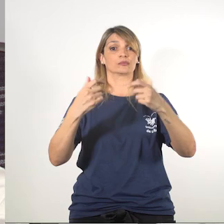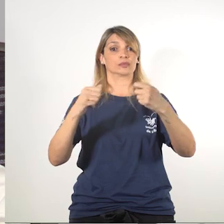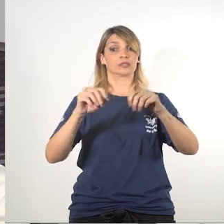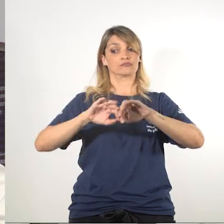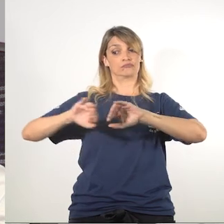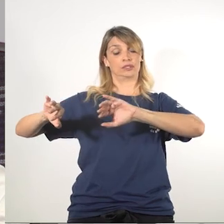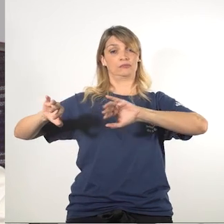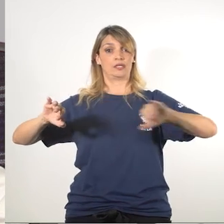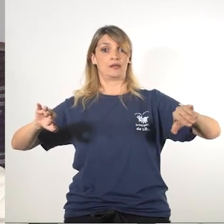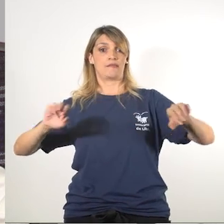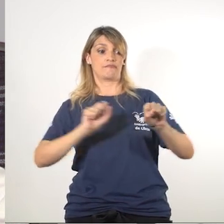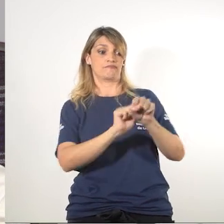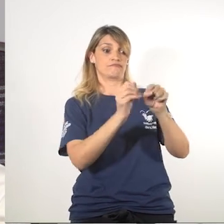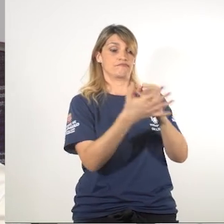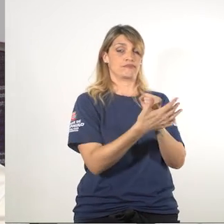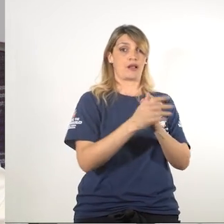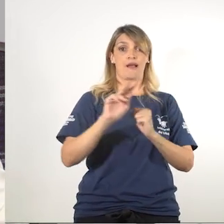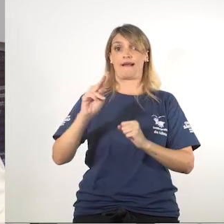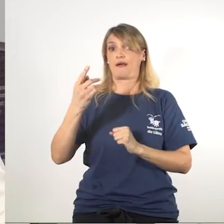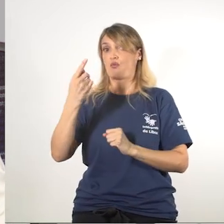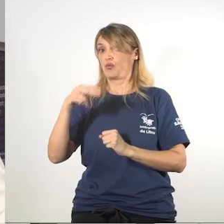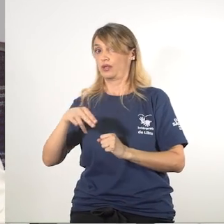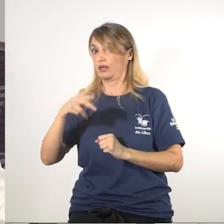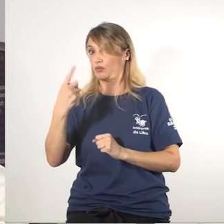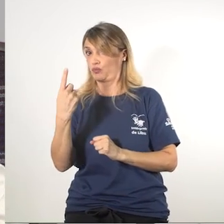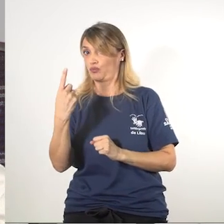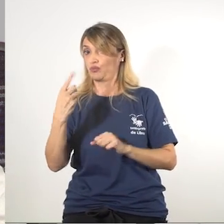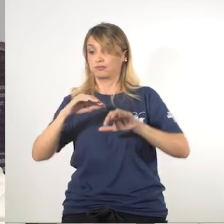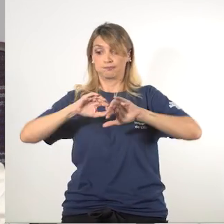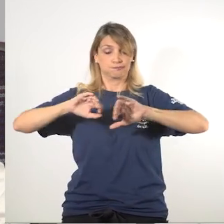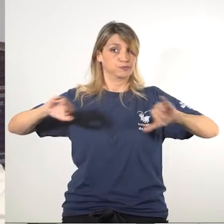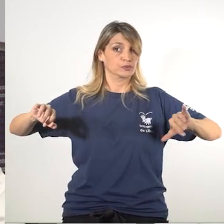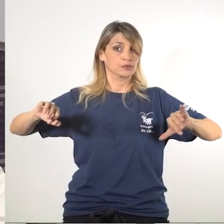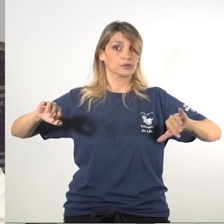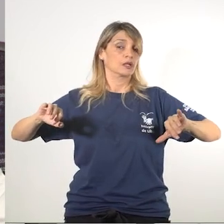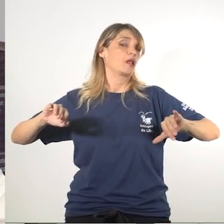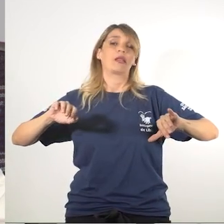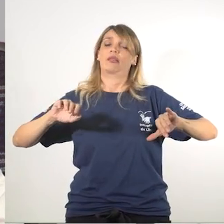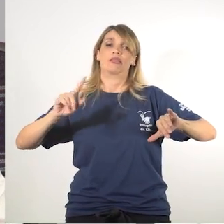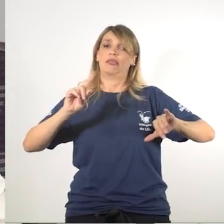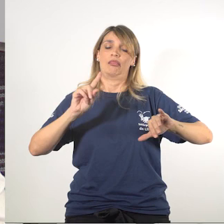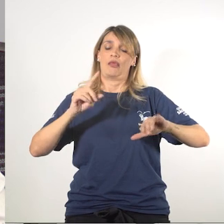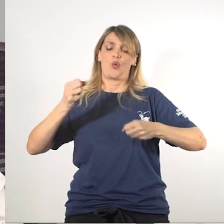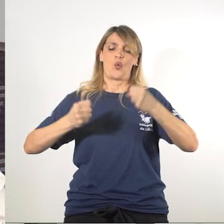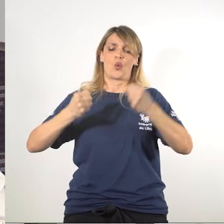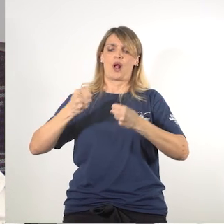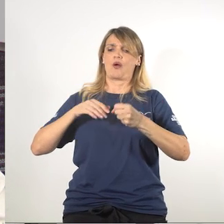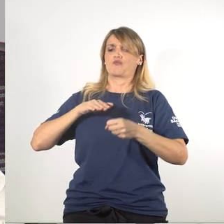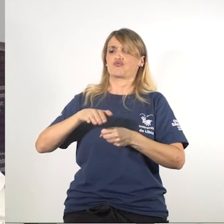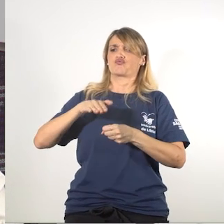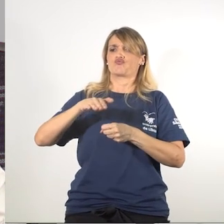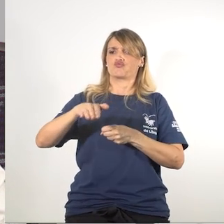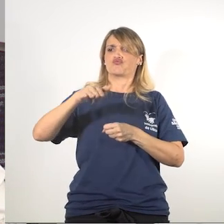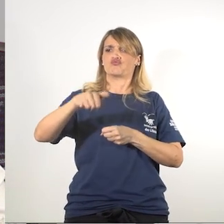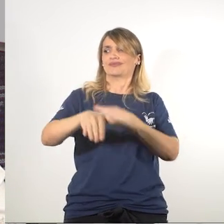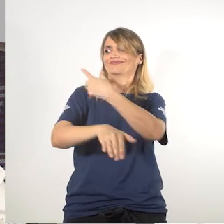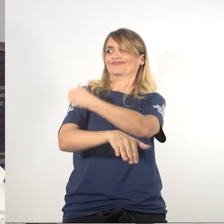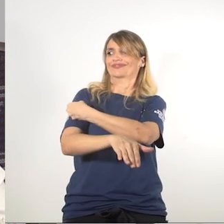vacinas, para não haver esse cruzamento. Então a ideia não é essa. Os drive-thrus têm cumprido um papel muito